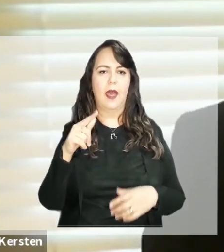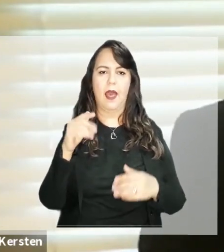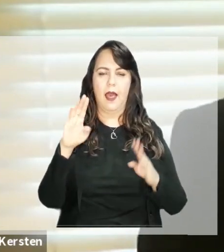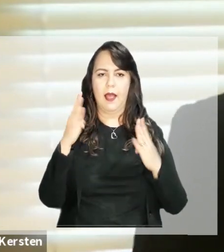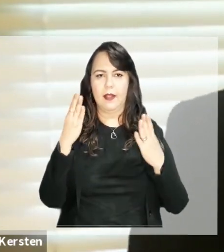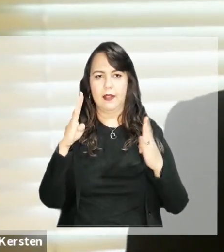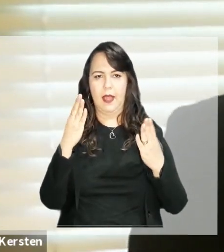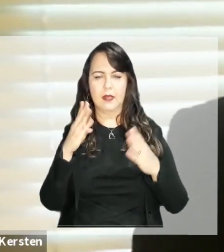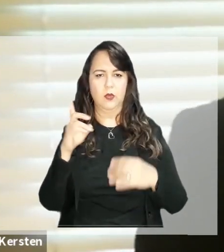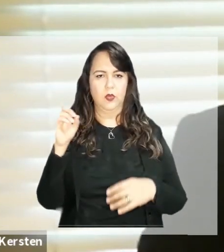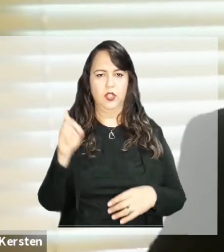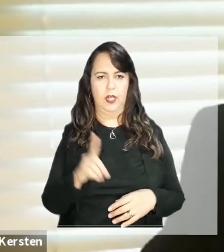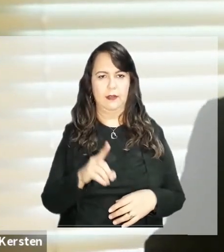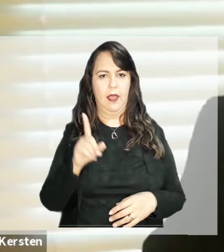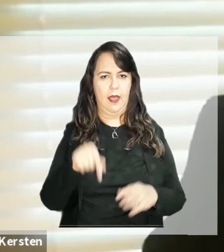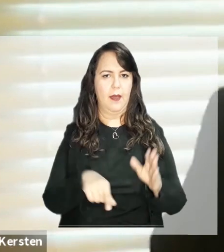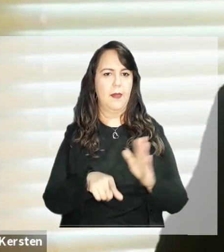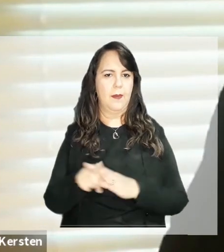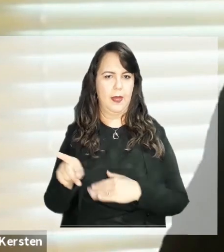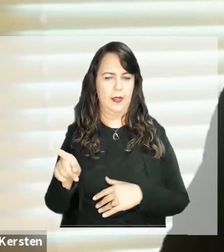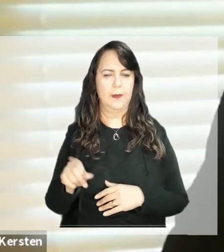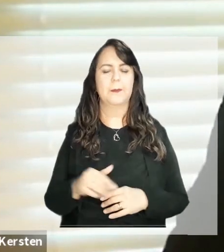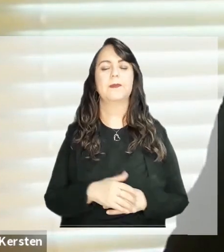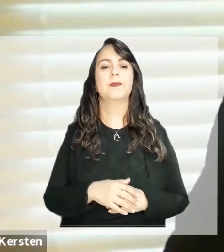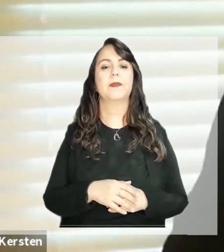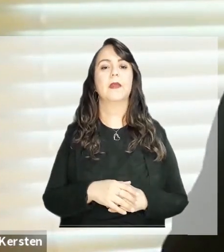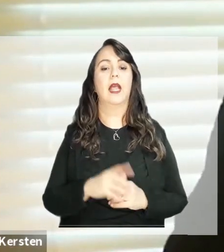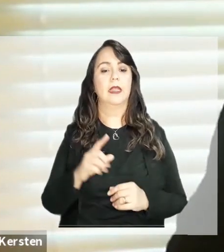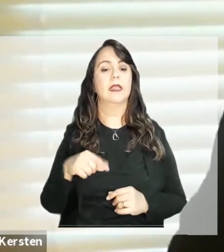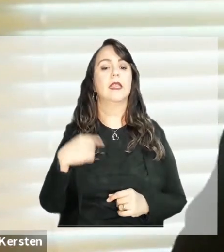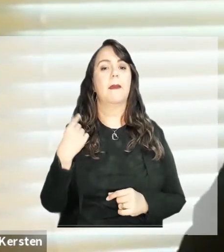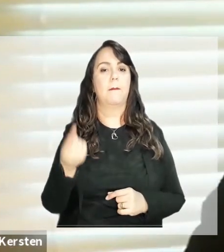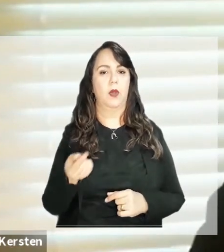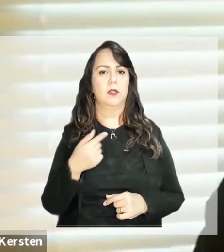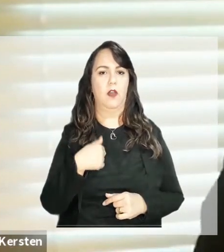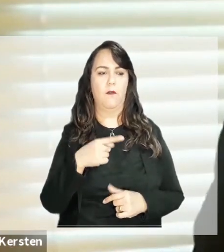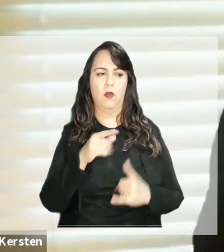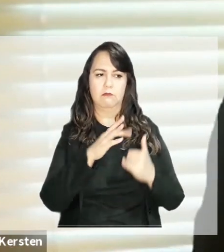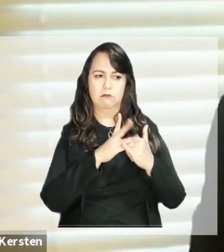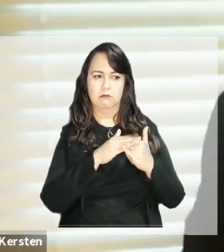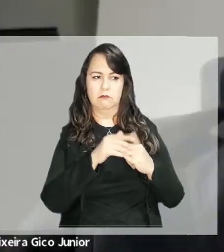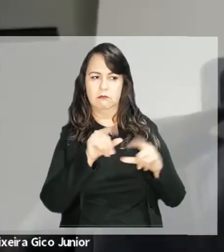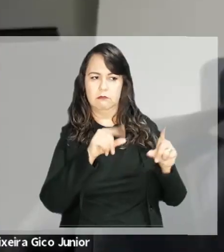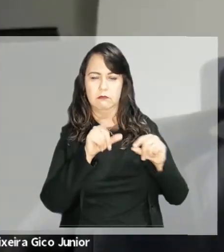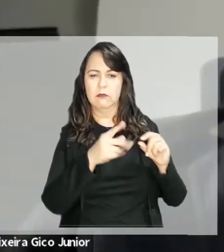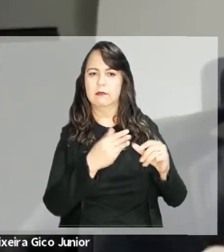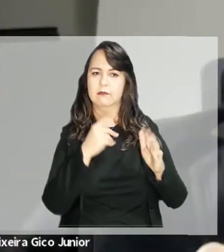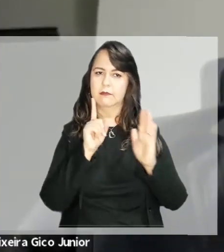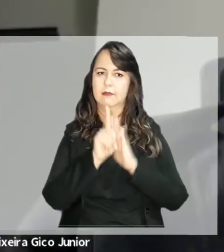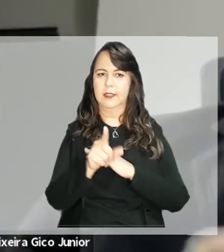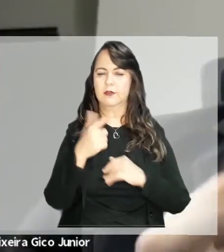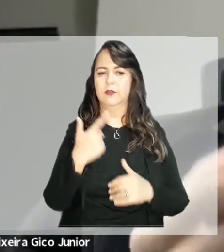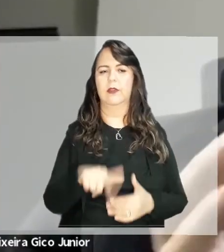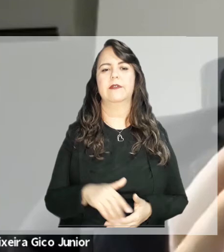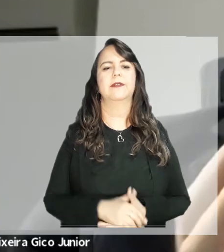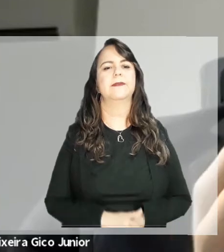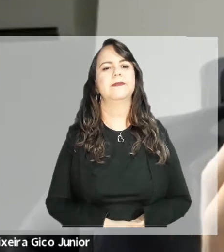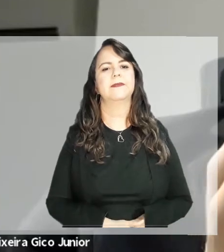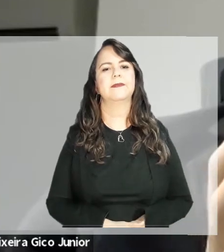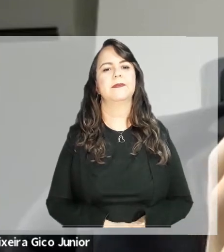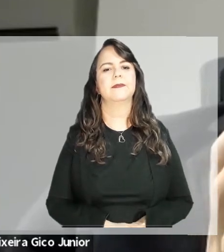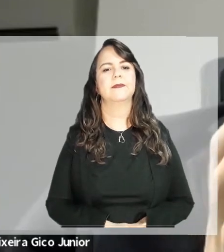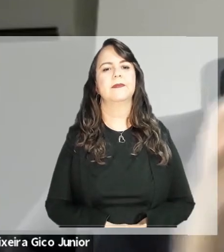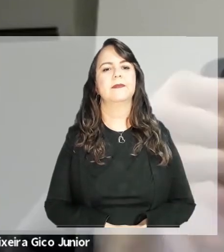intervenção, e depois eu vou buscar uma pergunta aqui do nosso fórum. Obrigado. Doutor Cristian, muito obrigado. Bem,